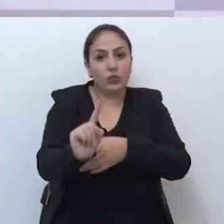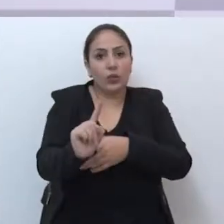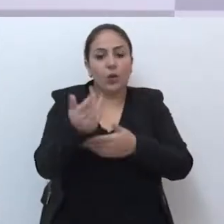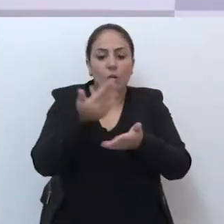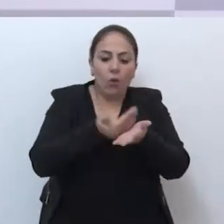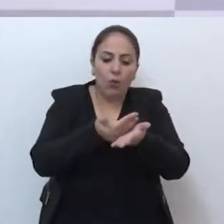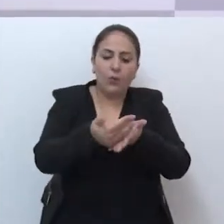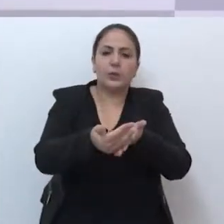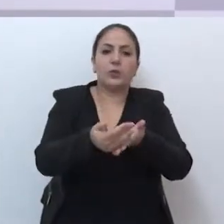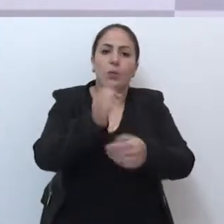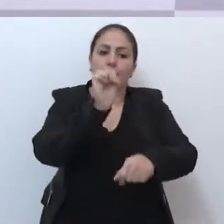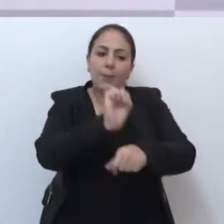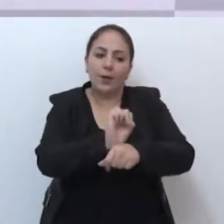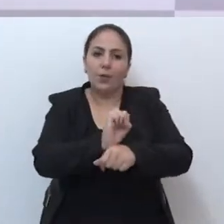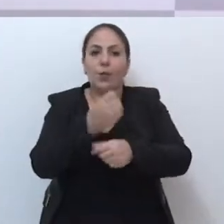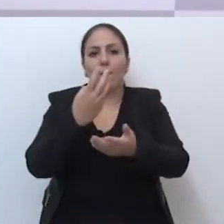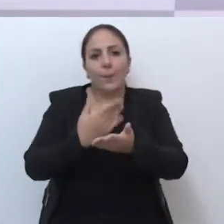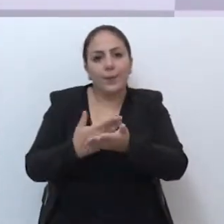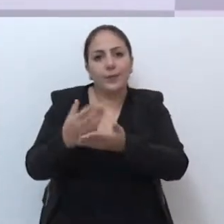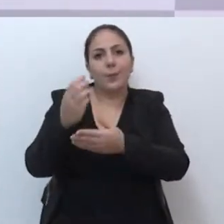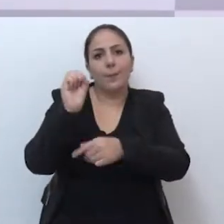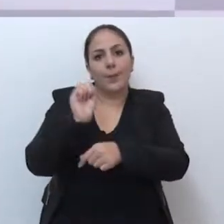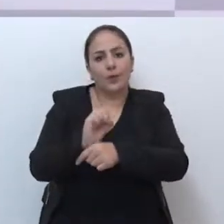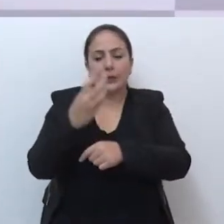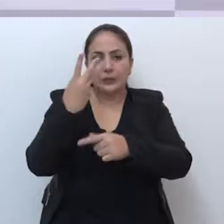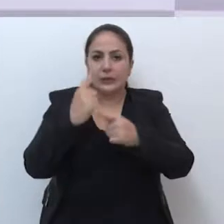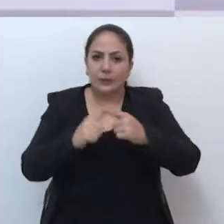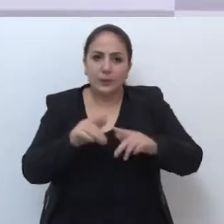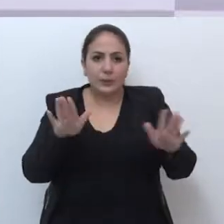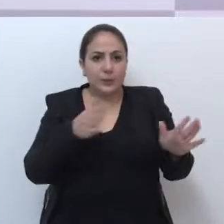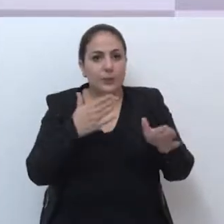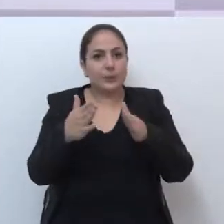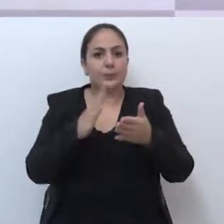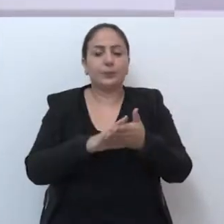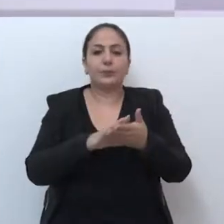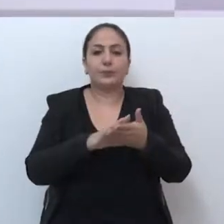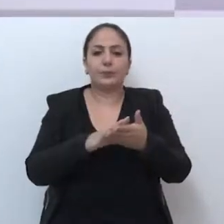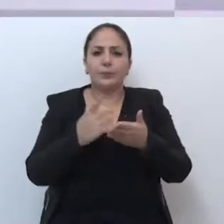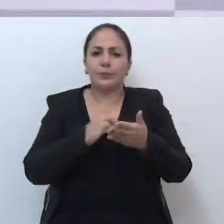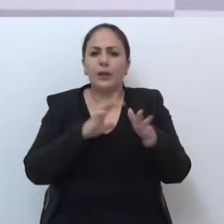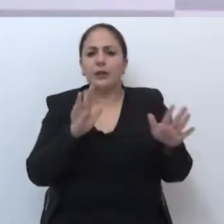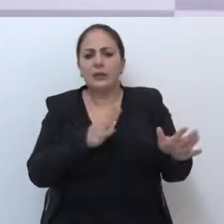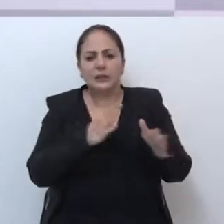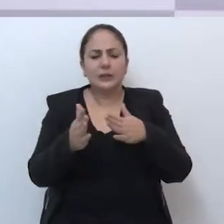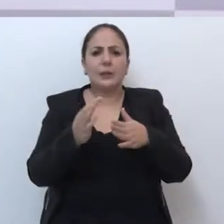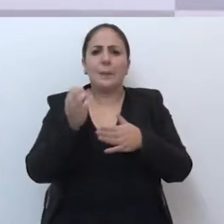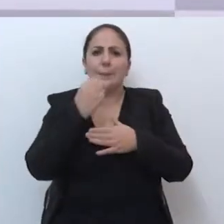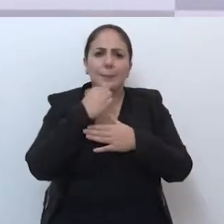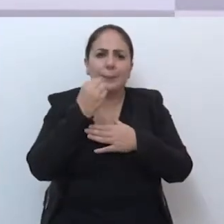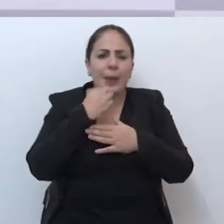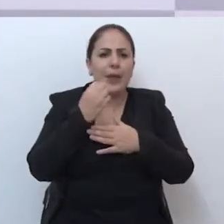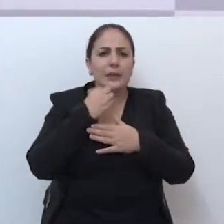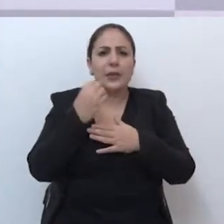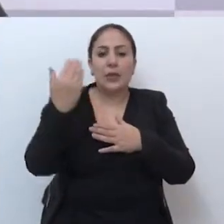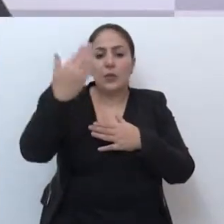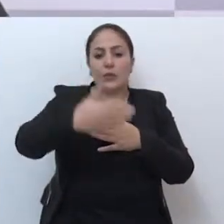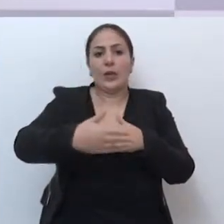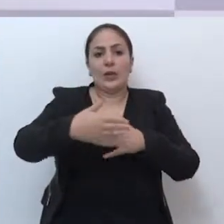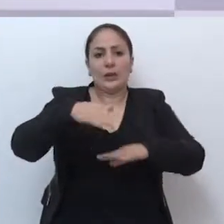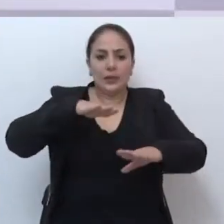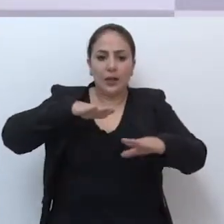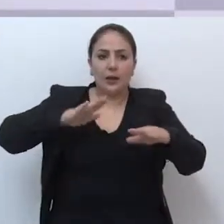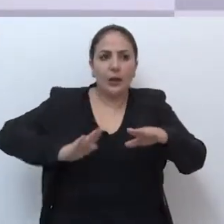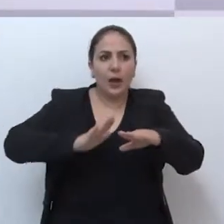dias, começou e parou umas 3 vezes, mais ou menos, né? Ficando, às vezes, pedras na frente das garagens